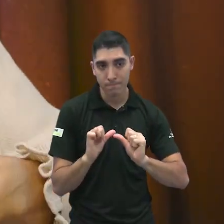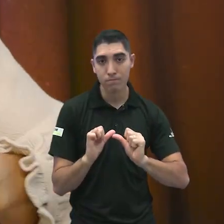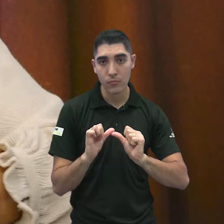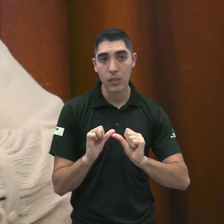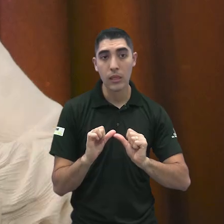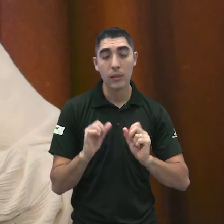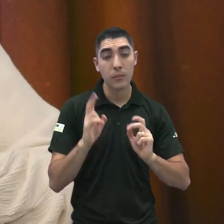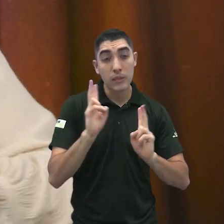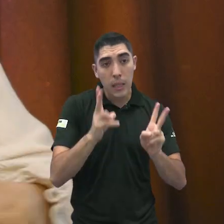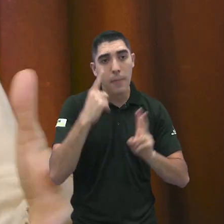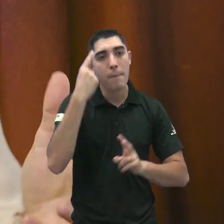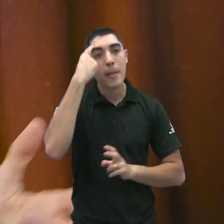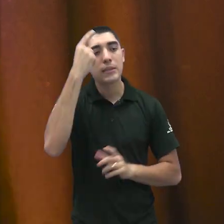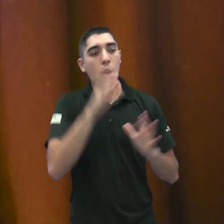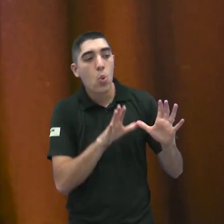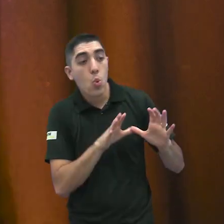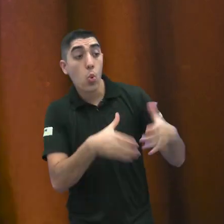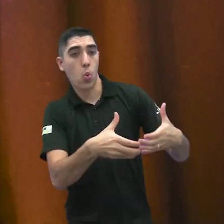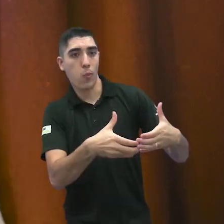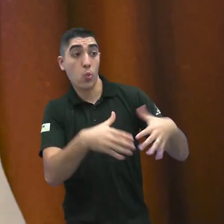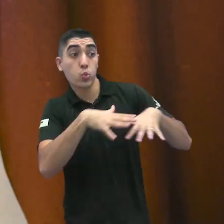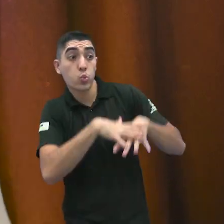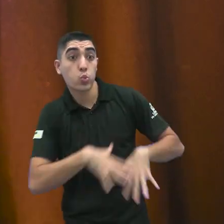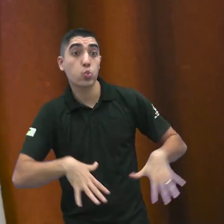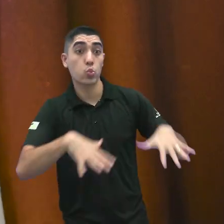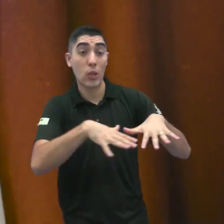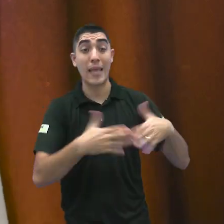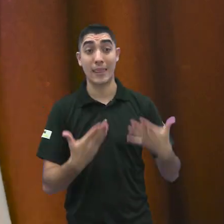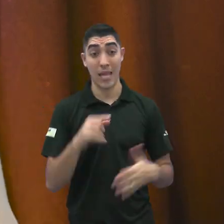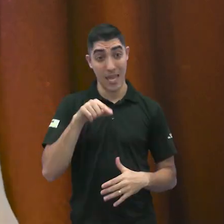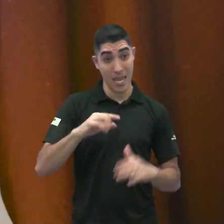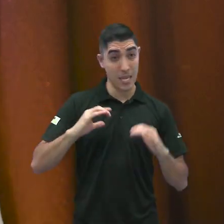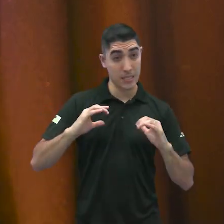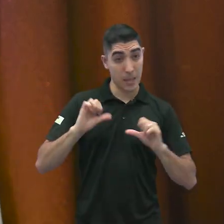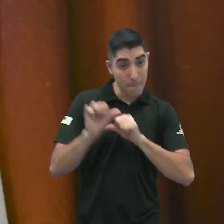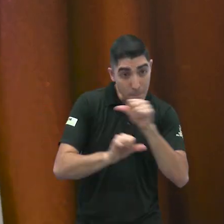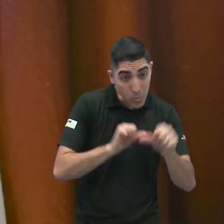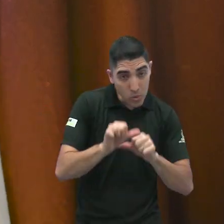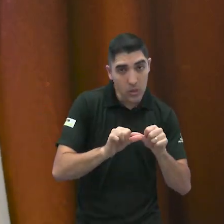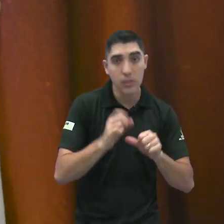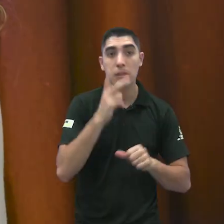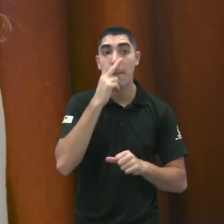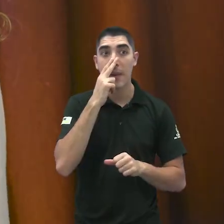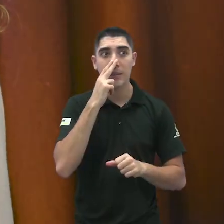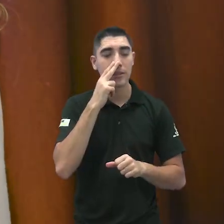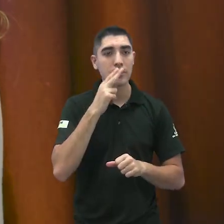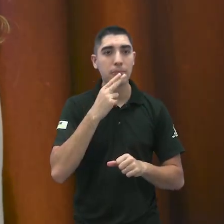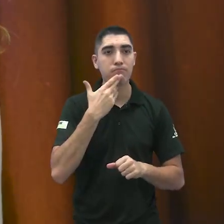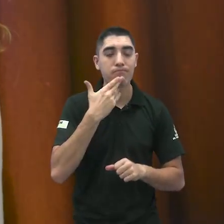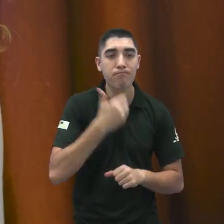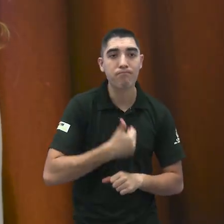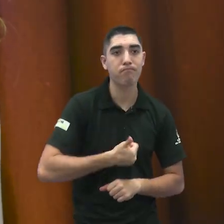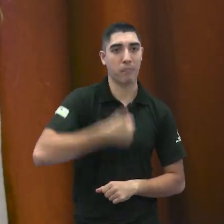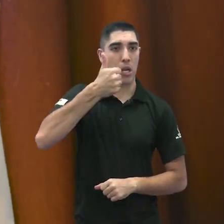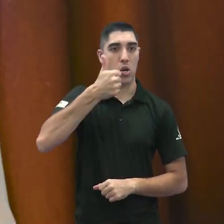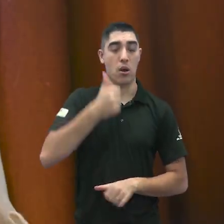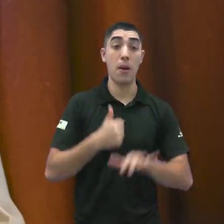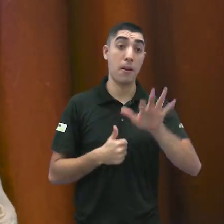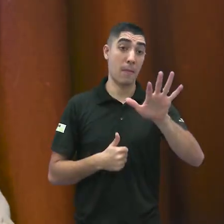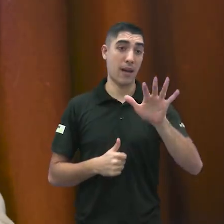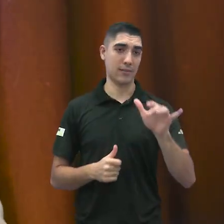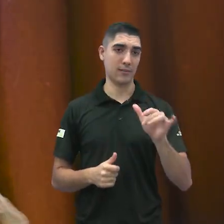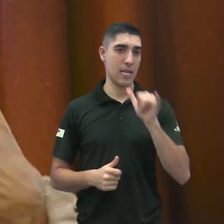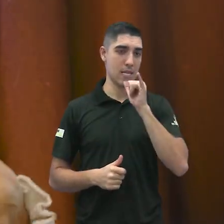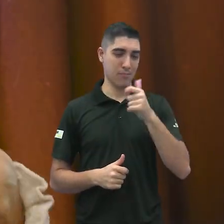e a gente trabalha pensando no coletivo, essa mudança ela é muito mais pragmática e assertiva.